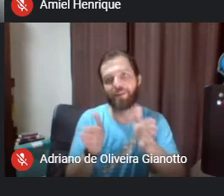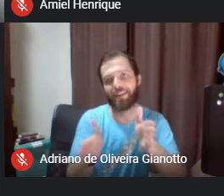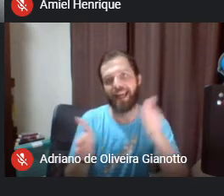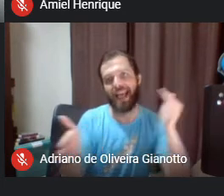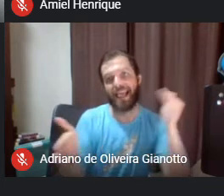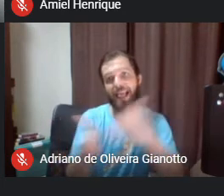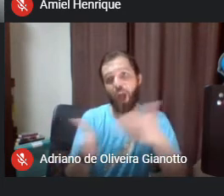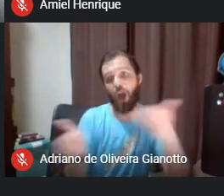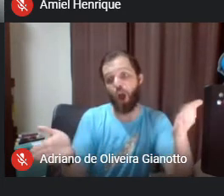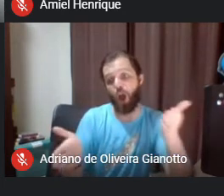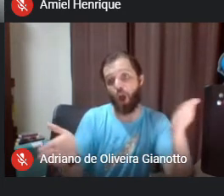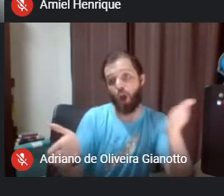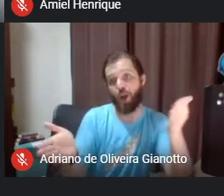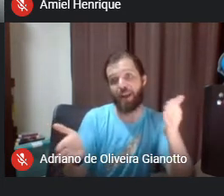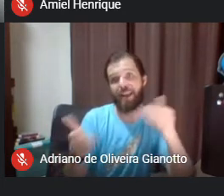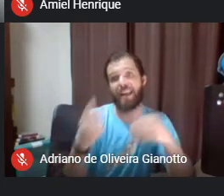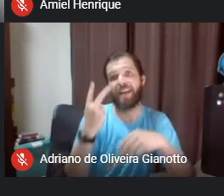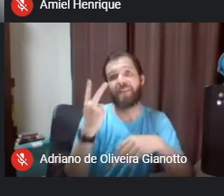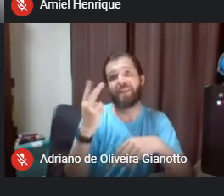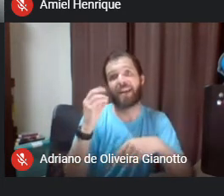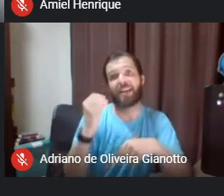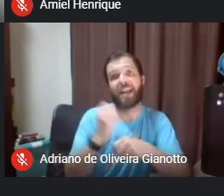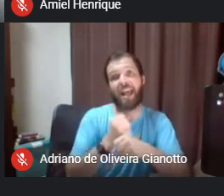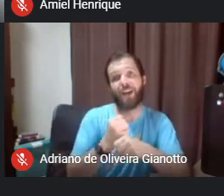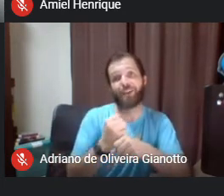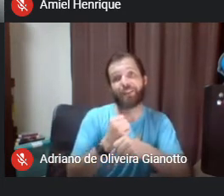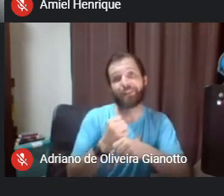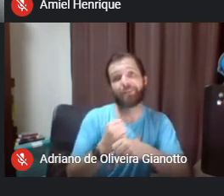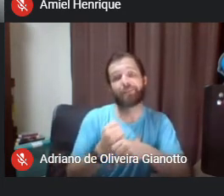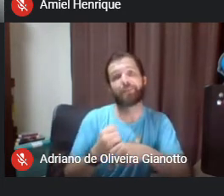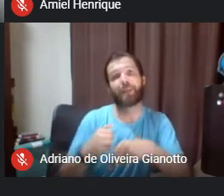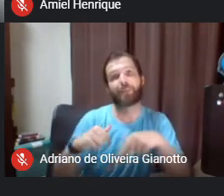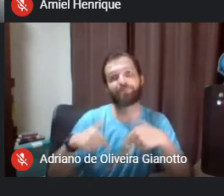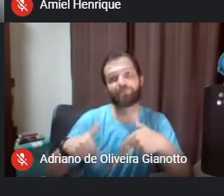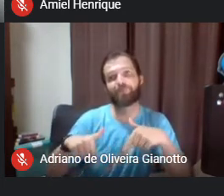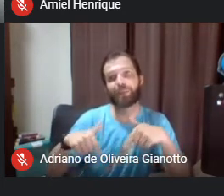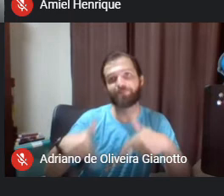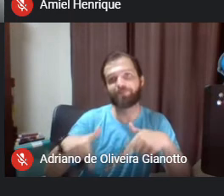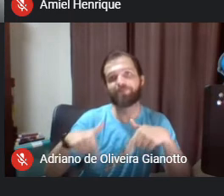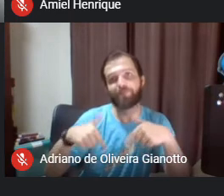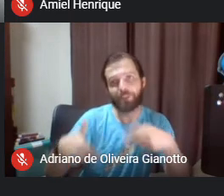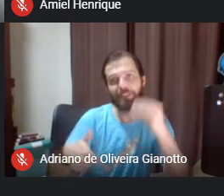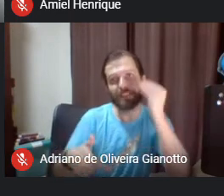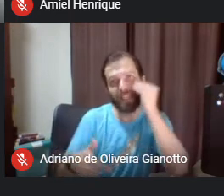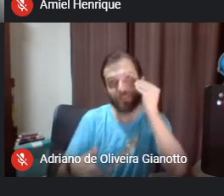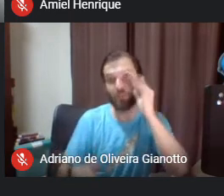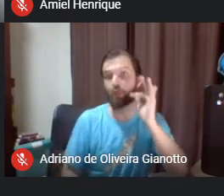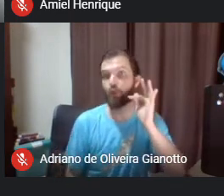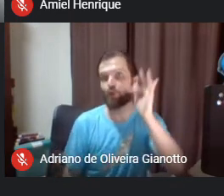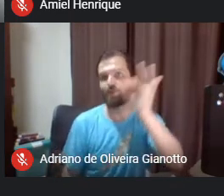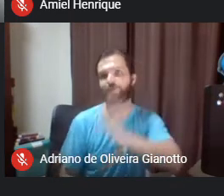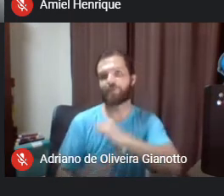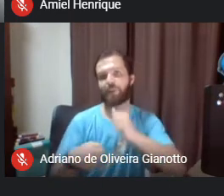2000, lei da acessibilidade, até agora, aí, nós estamos em 2020 e